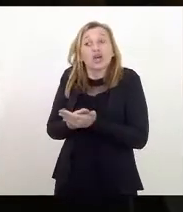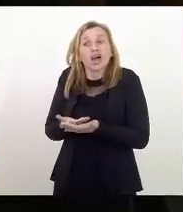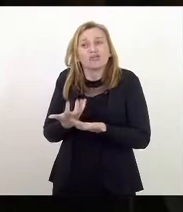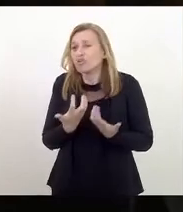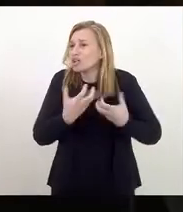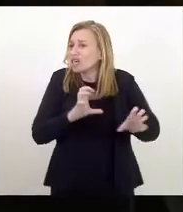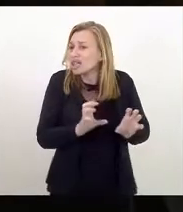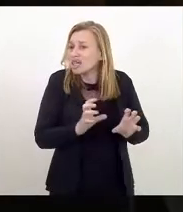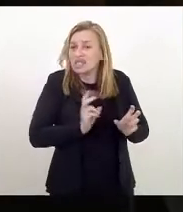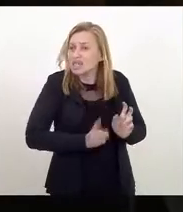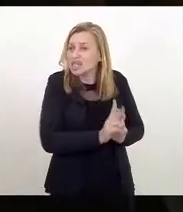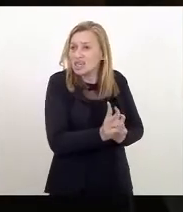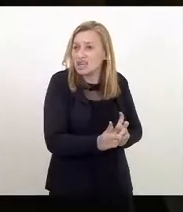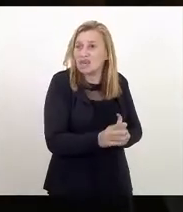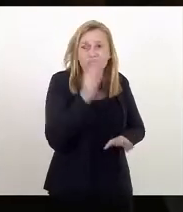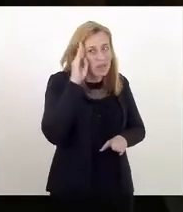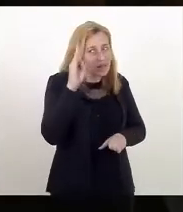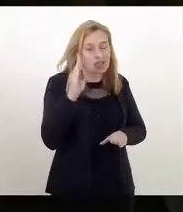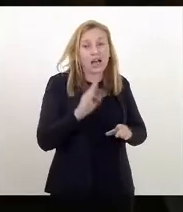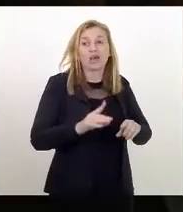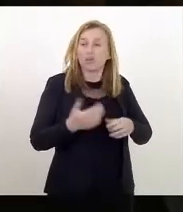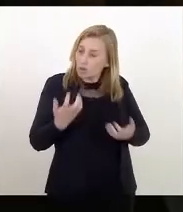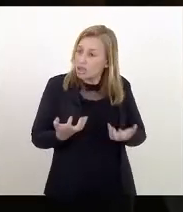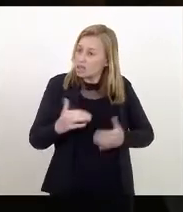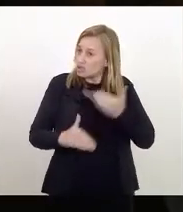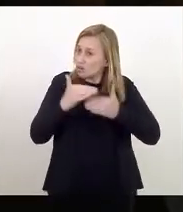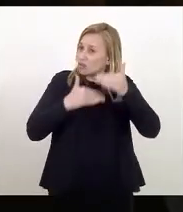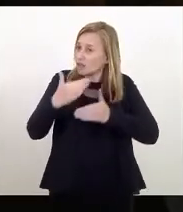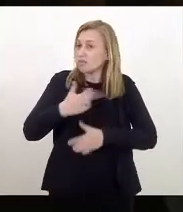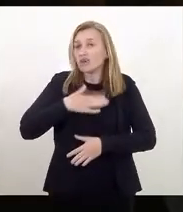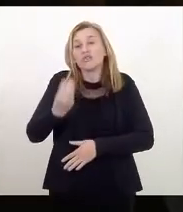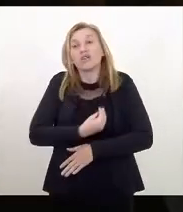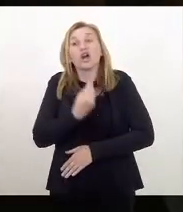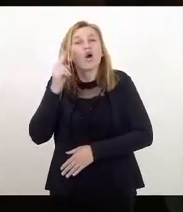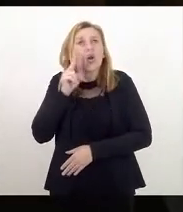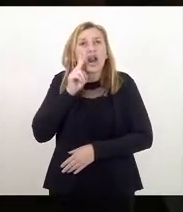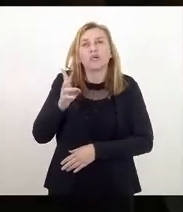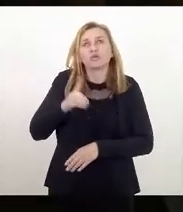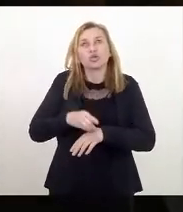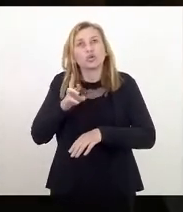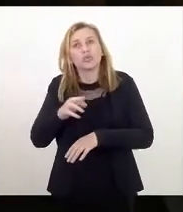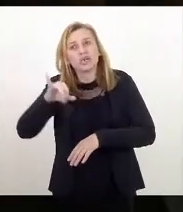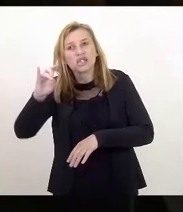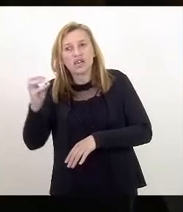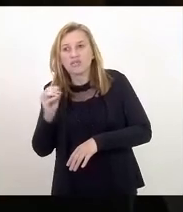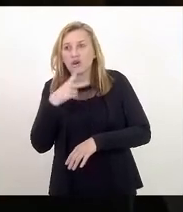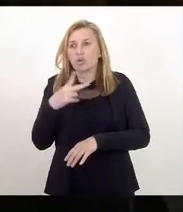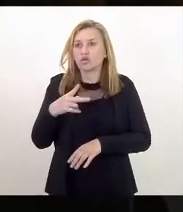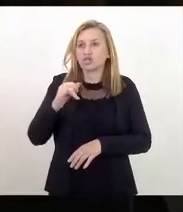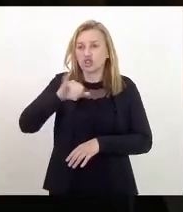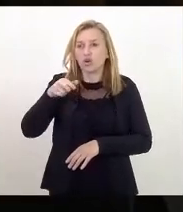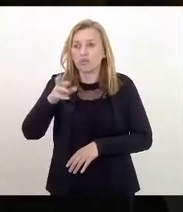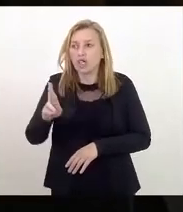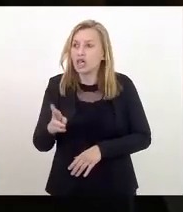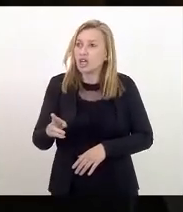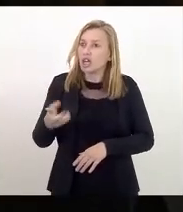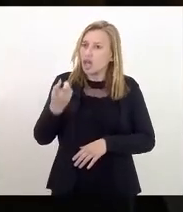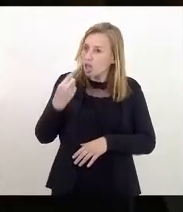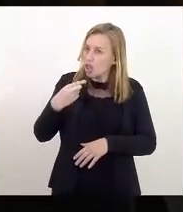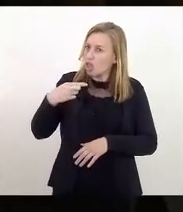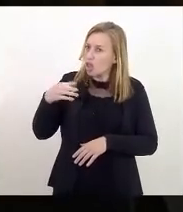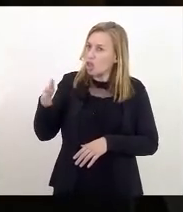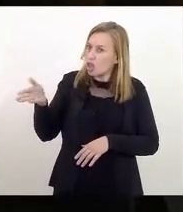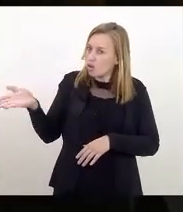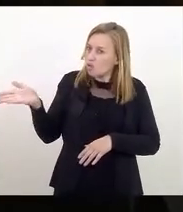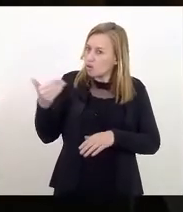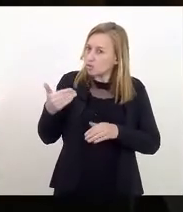nada contra, mas eu queria evoluir na minha vida. e eu lembro que o doutor Marcelo disse assim, Jaumir, eu vou trazer seu